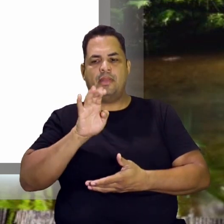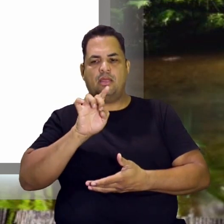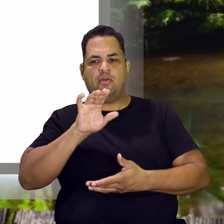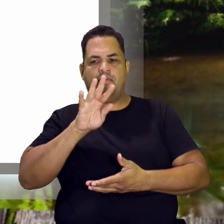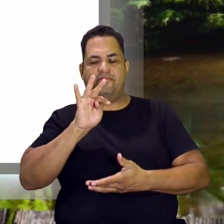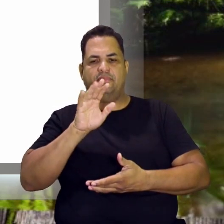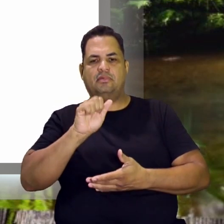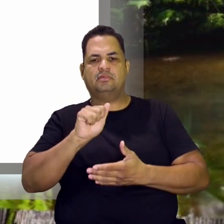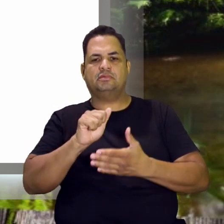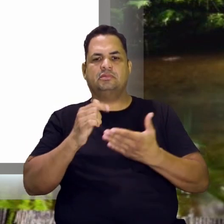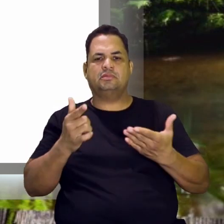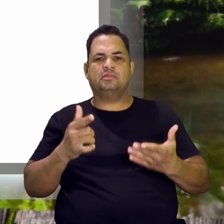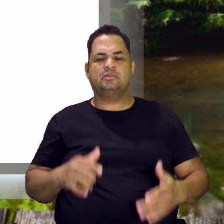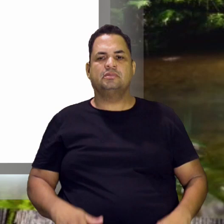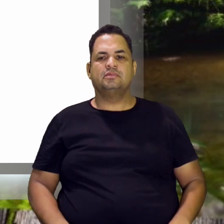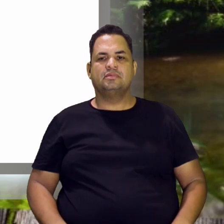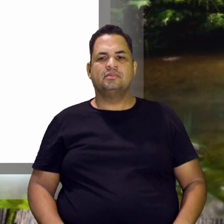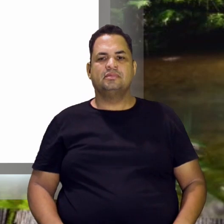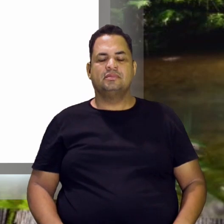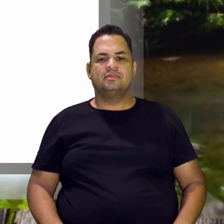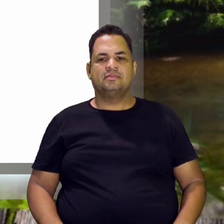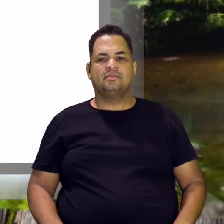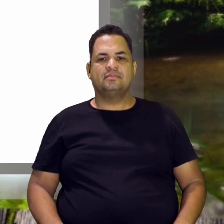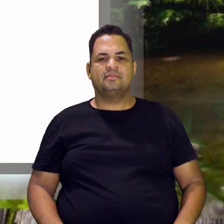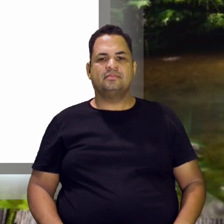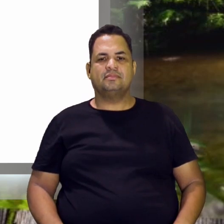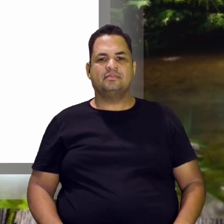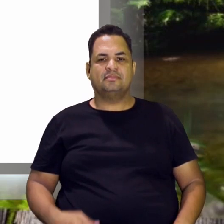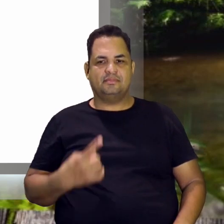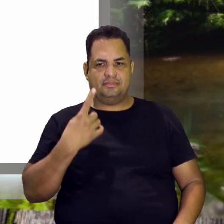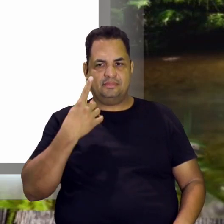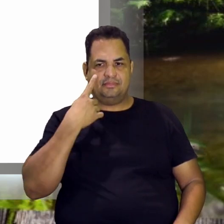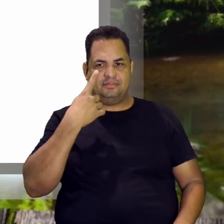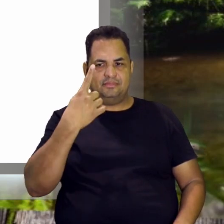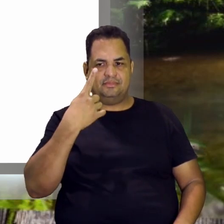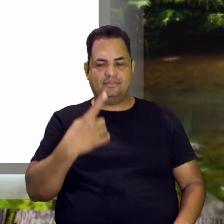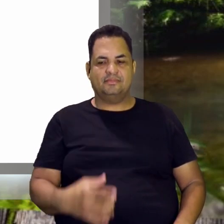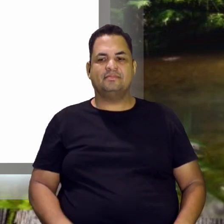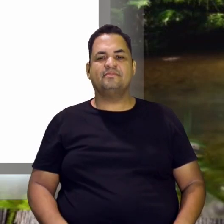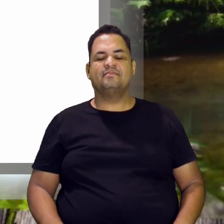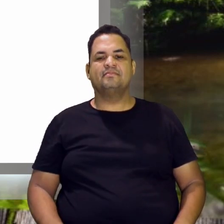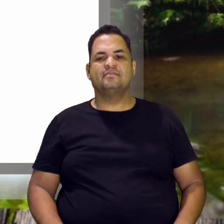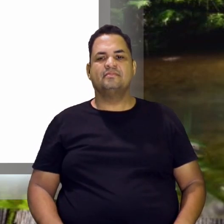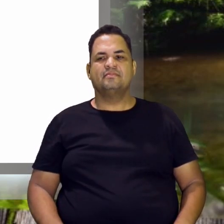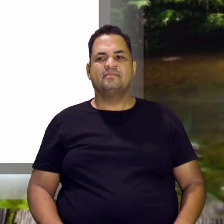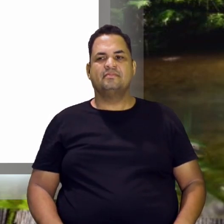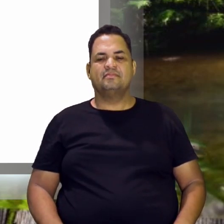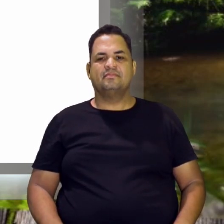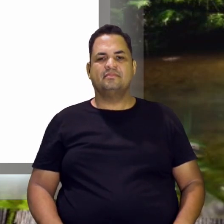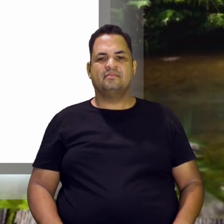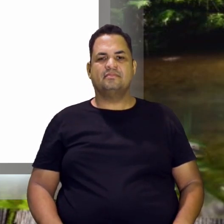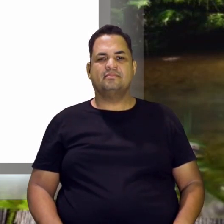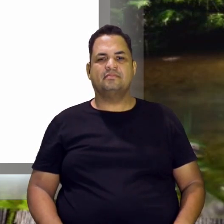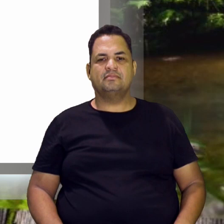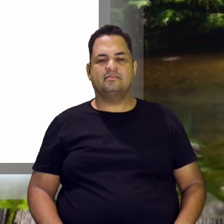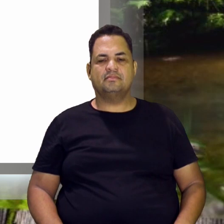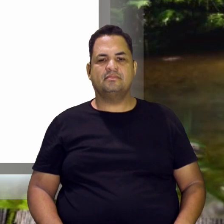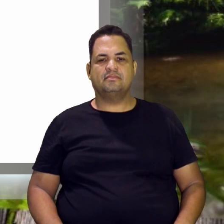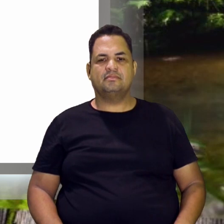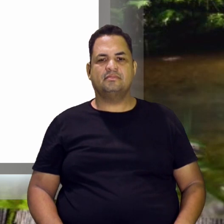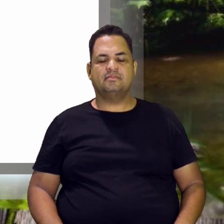sendo mencionada, ai meu Deus, aqui, tá vendo? Que são as de pequeno